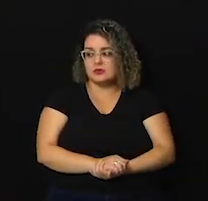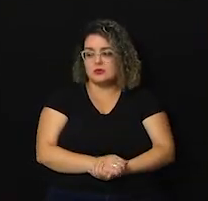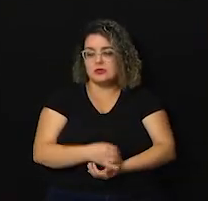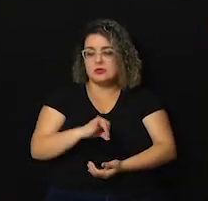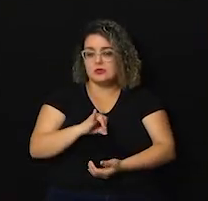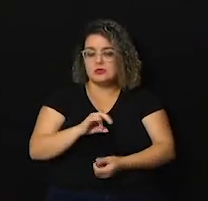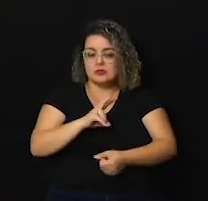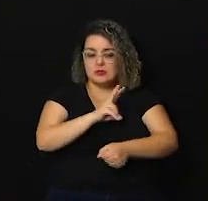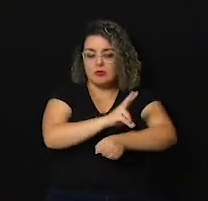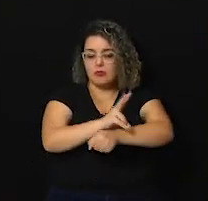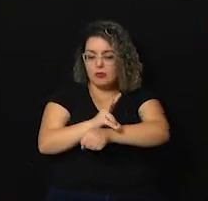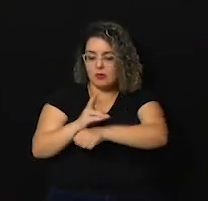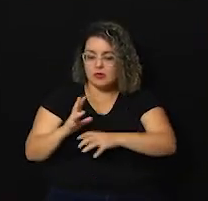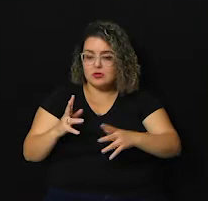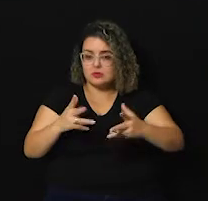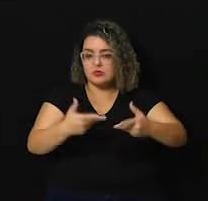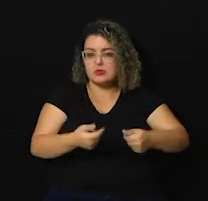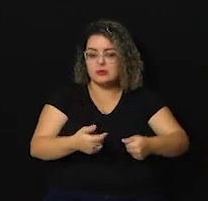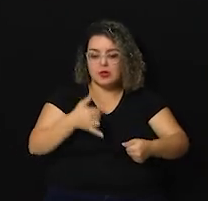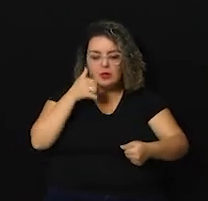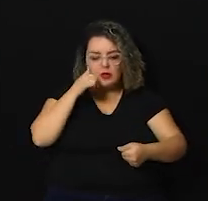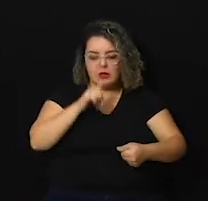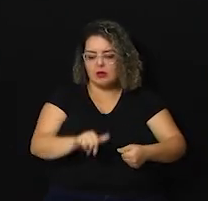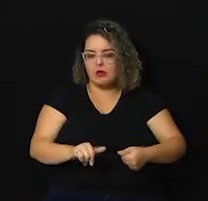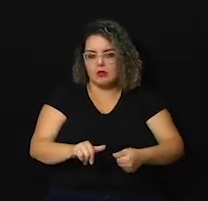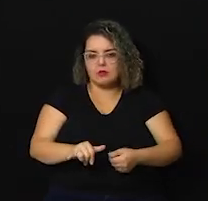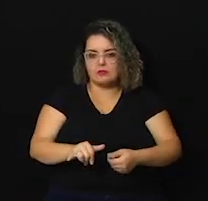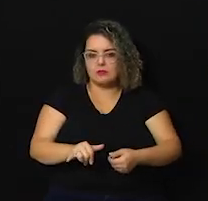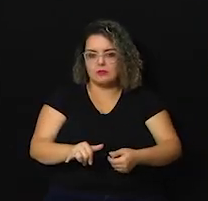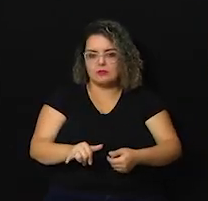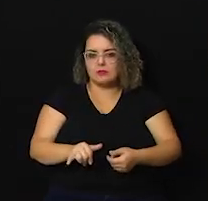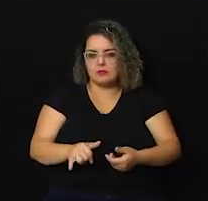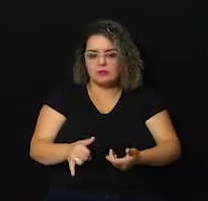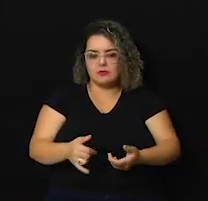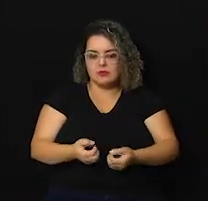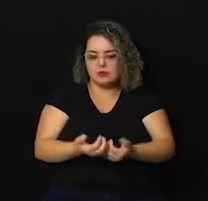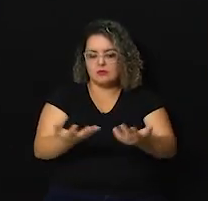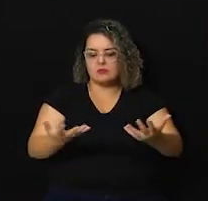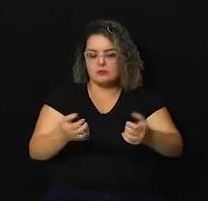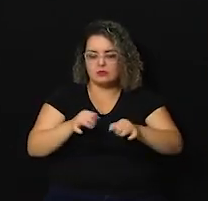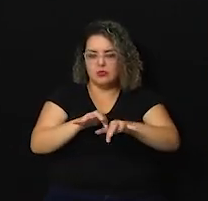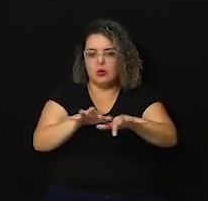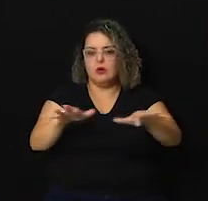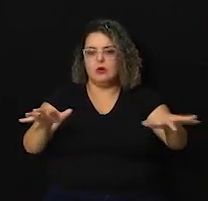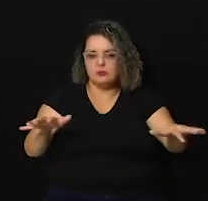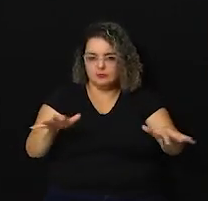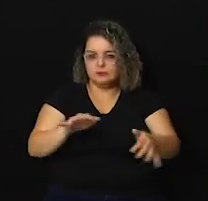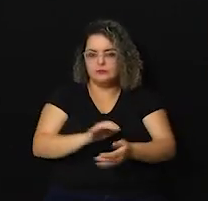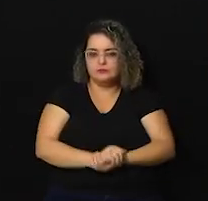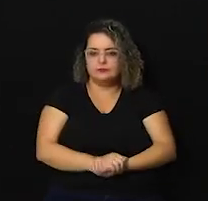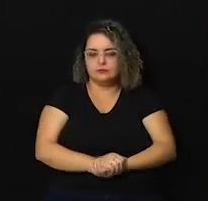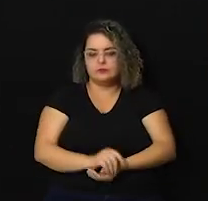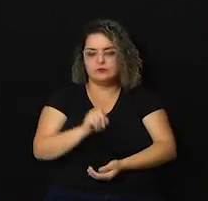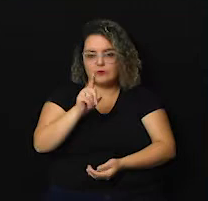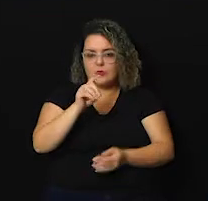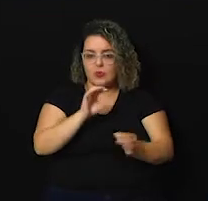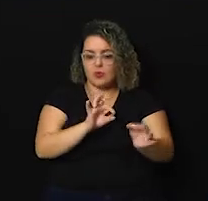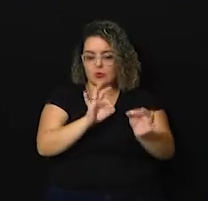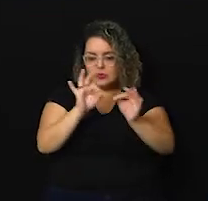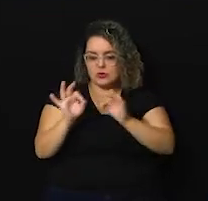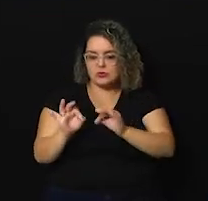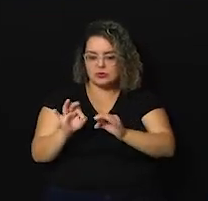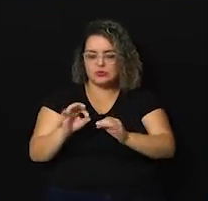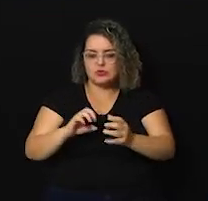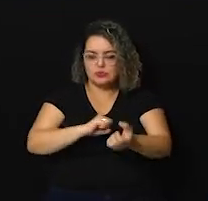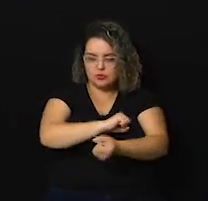todas, você acaba eliminando a possibilidade de ter novas proteções naturais. Para você que está